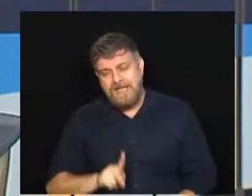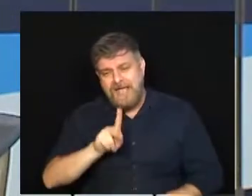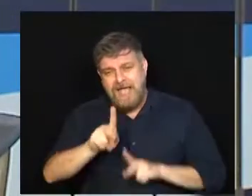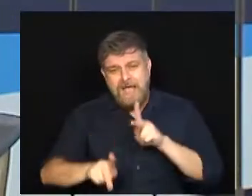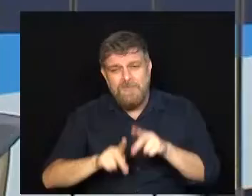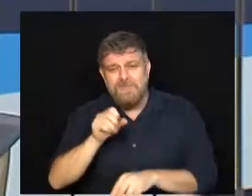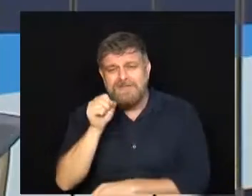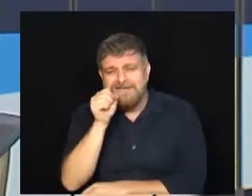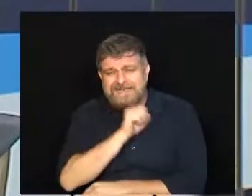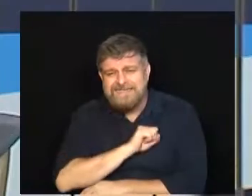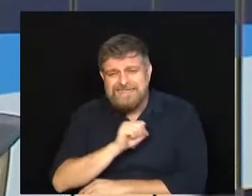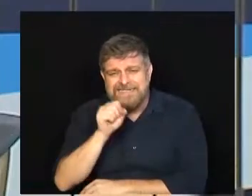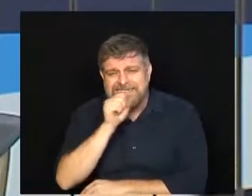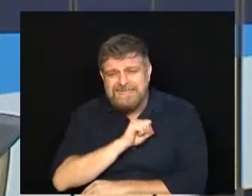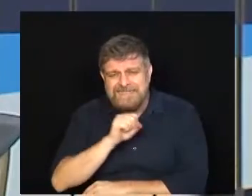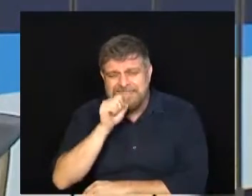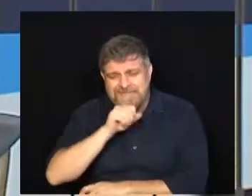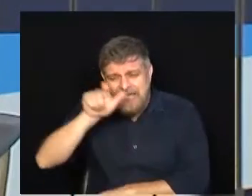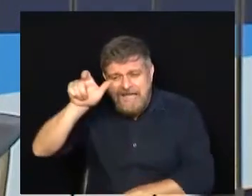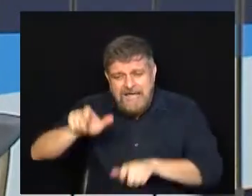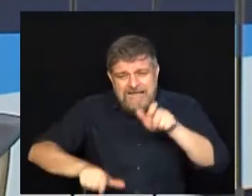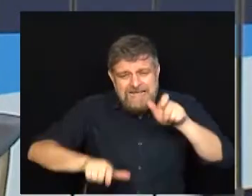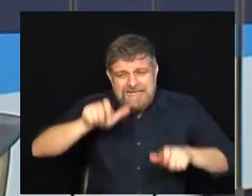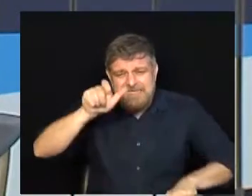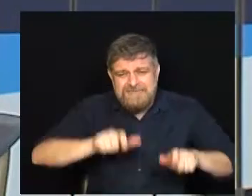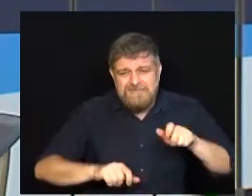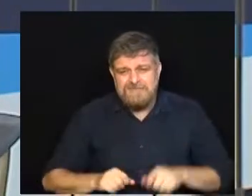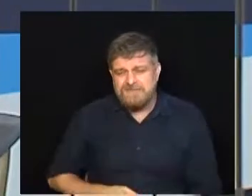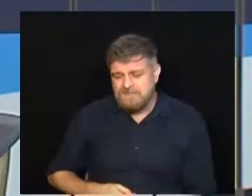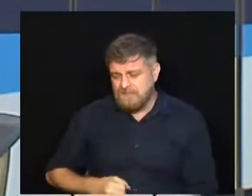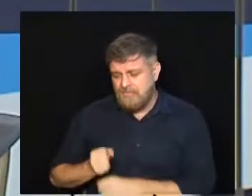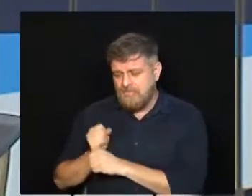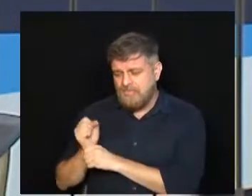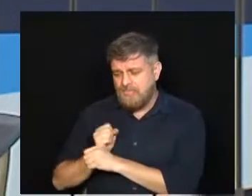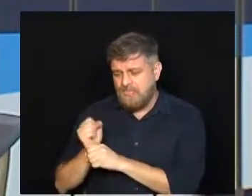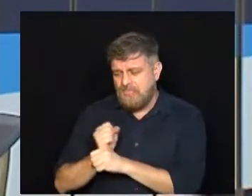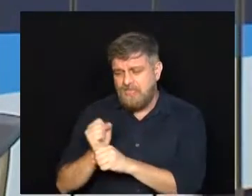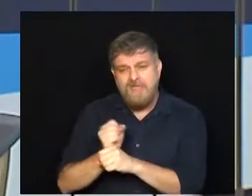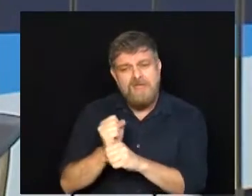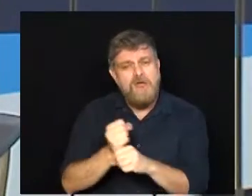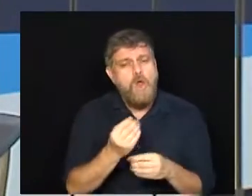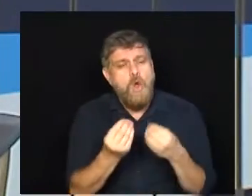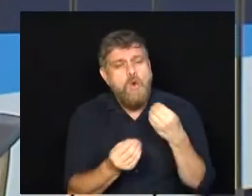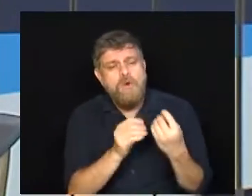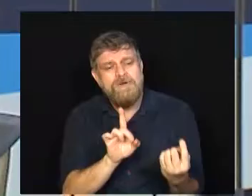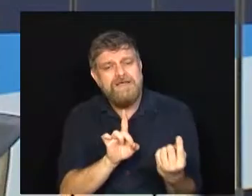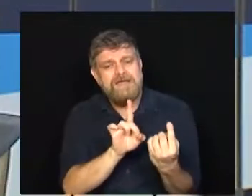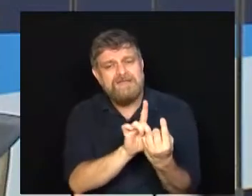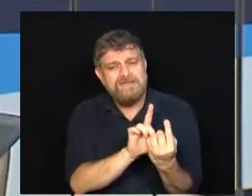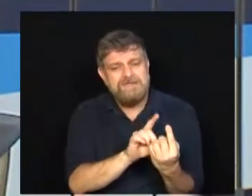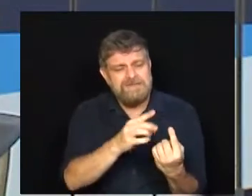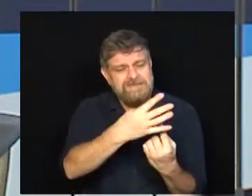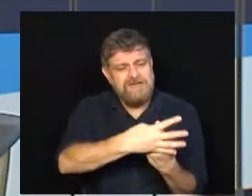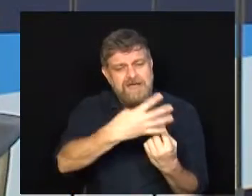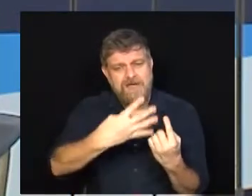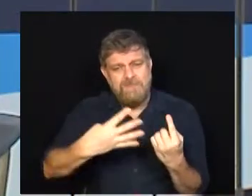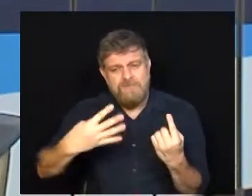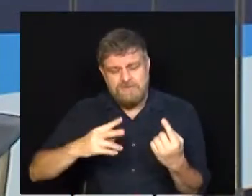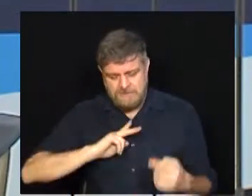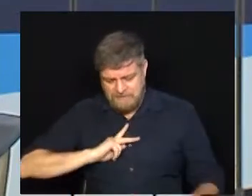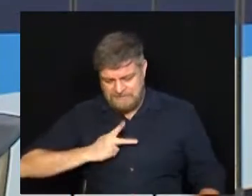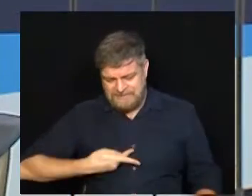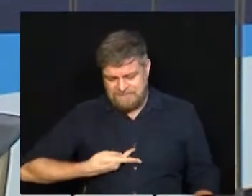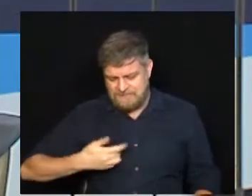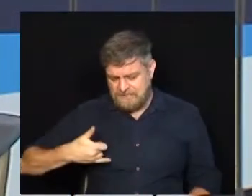gente é um país que envelhece, e como fica a situação no atendimento à população T, que tem mais